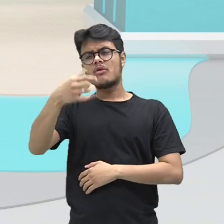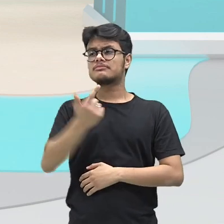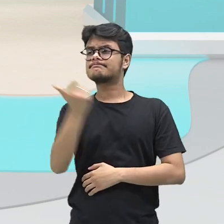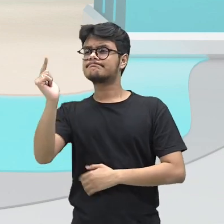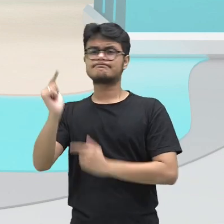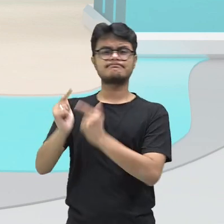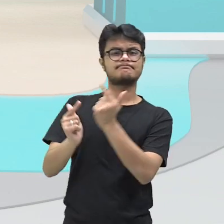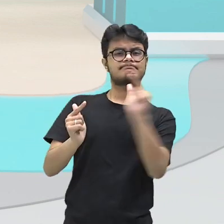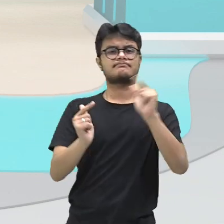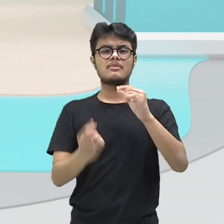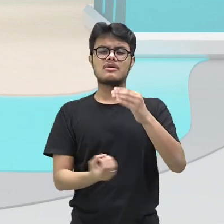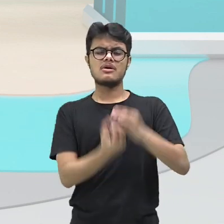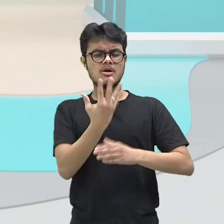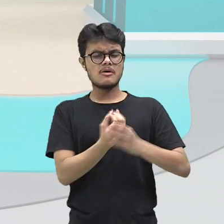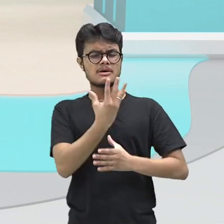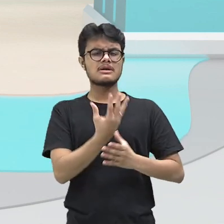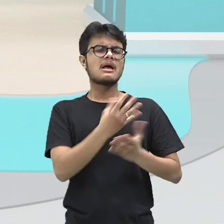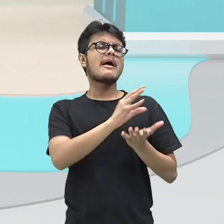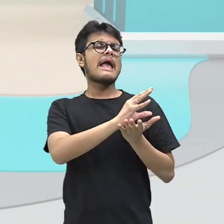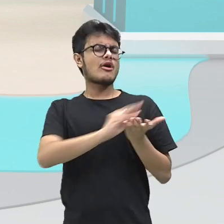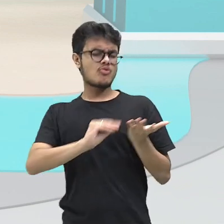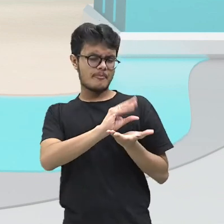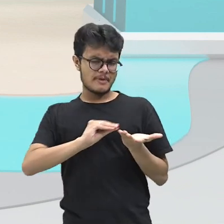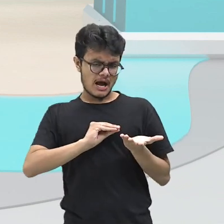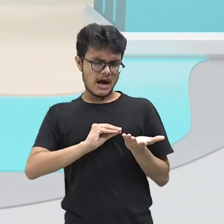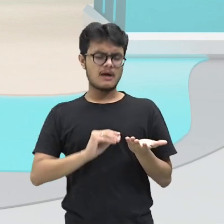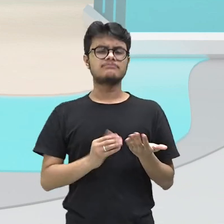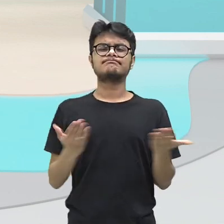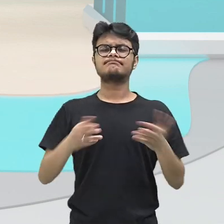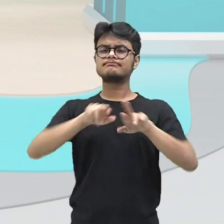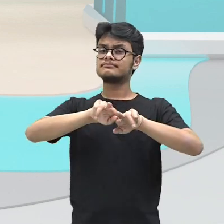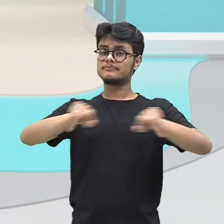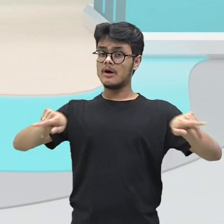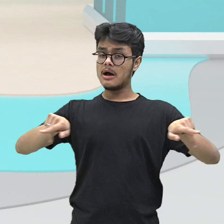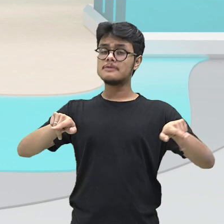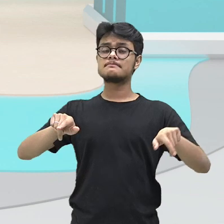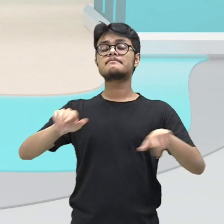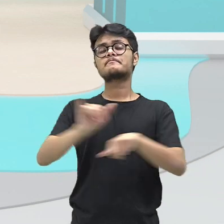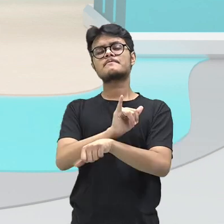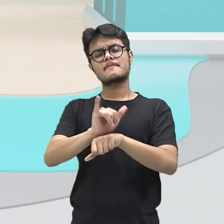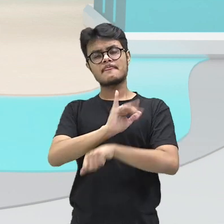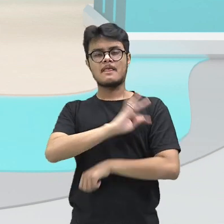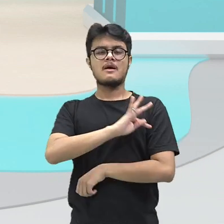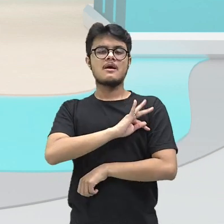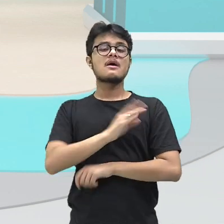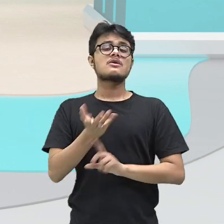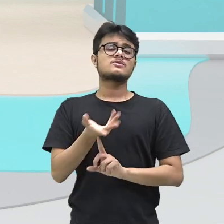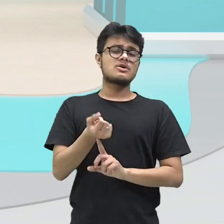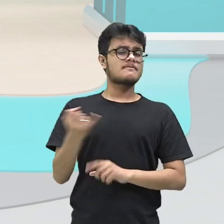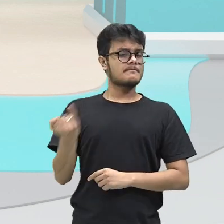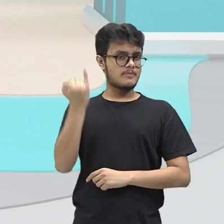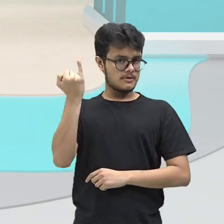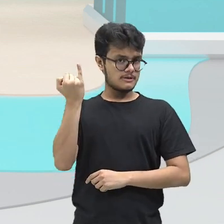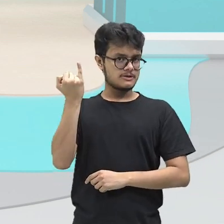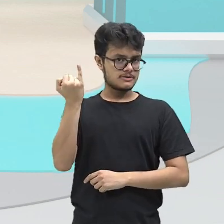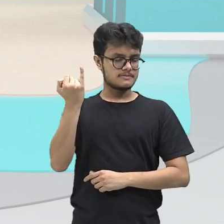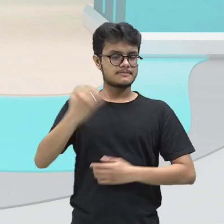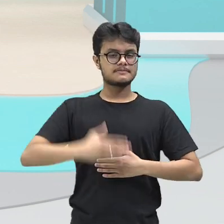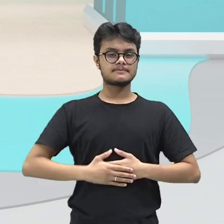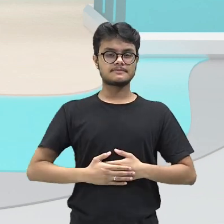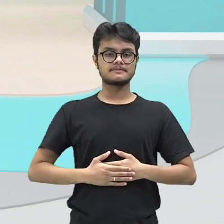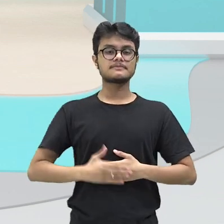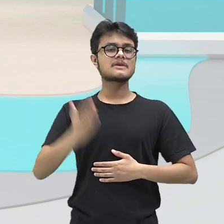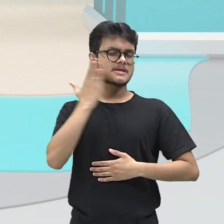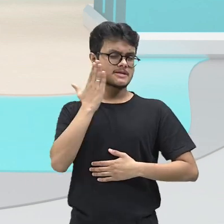que já foram criadas há muito tempo. Todas essas linguagens, elas são importantes. É a forma como a gente está